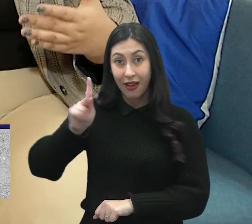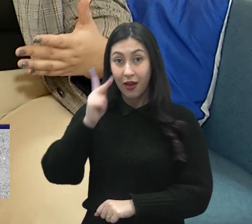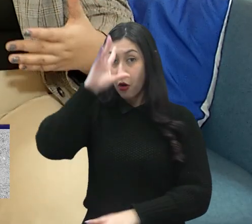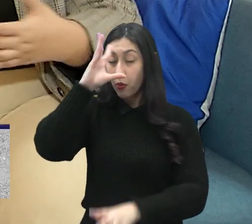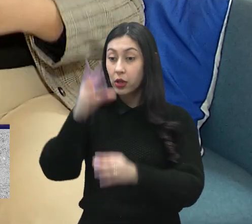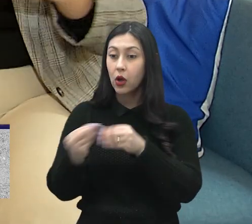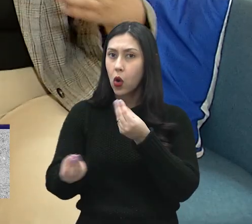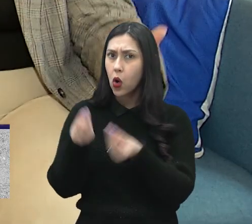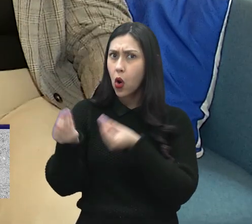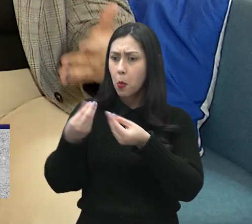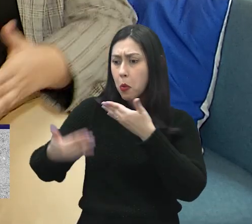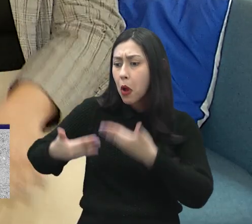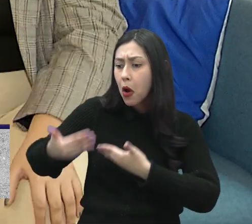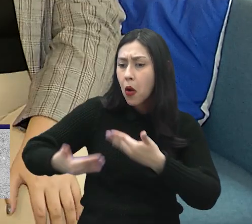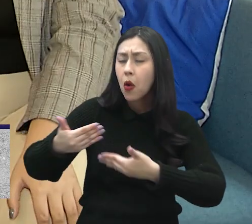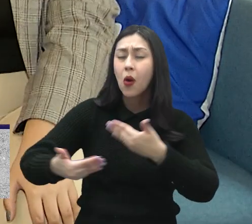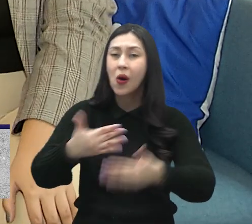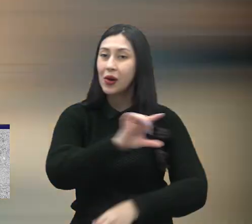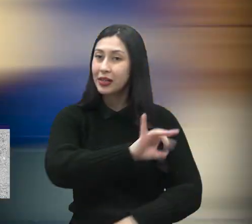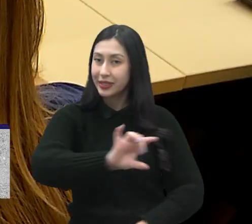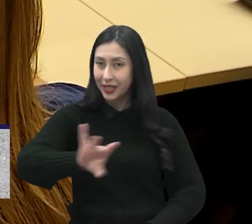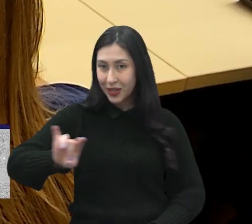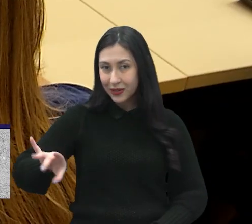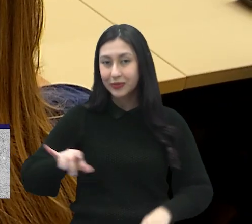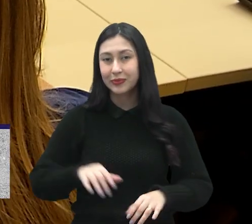funciona toda essa trajetória de cada funcionário.